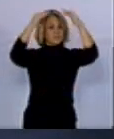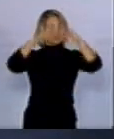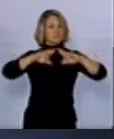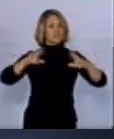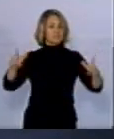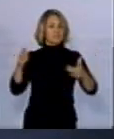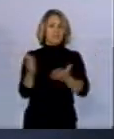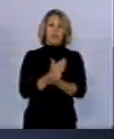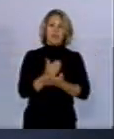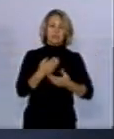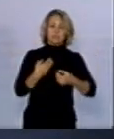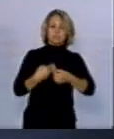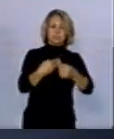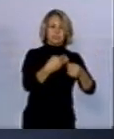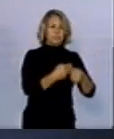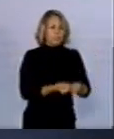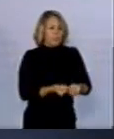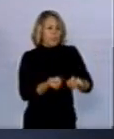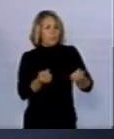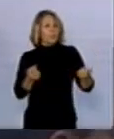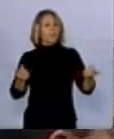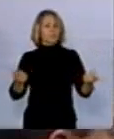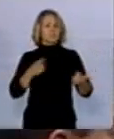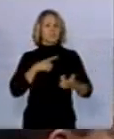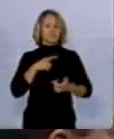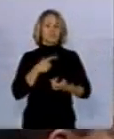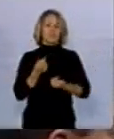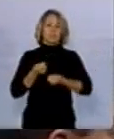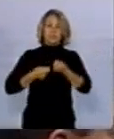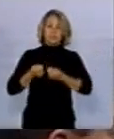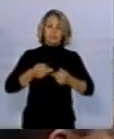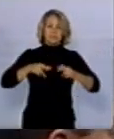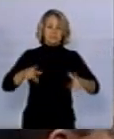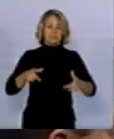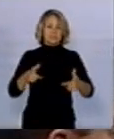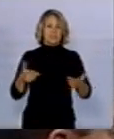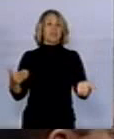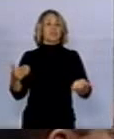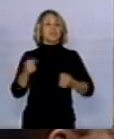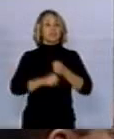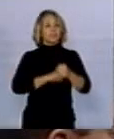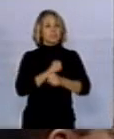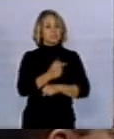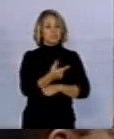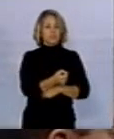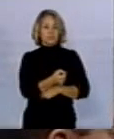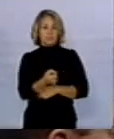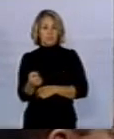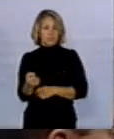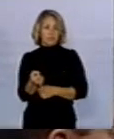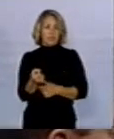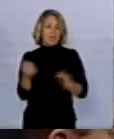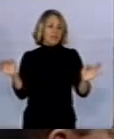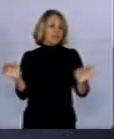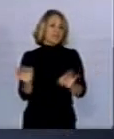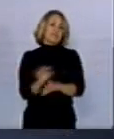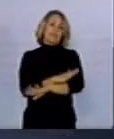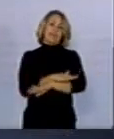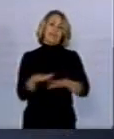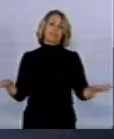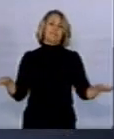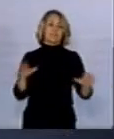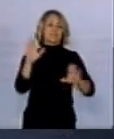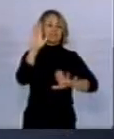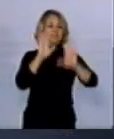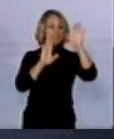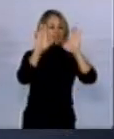poucos municípios nos quais se avaliou que havia viabilidade econômica, e de 2000 em diante não ocorreram mais licitações.